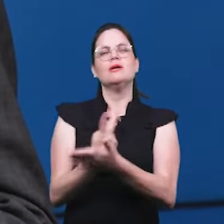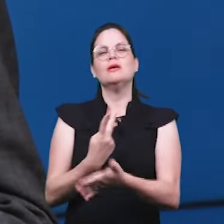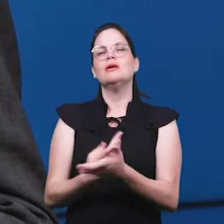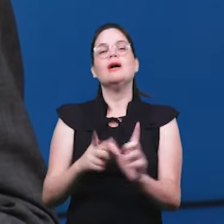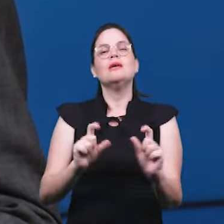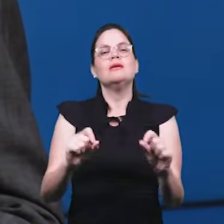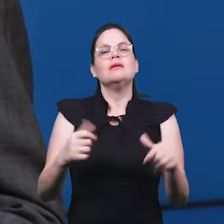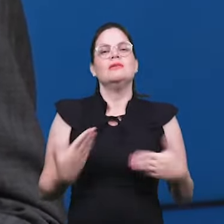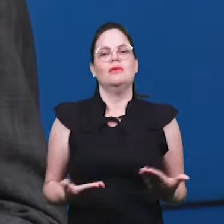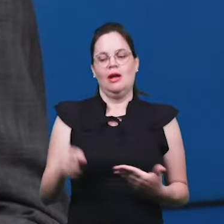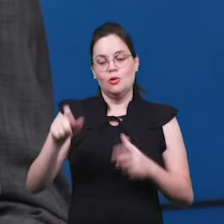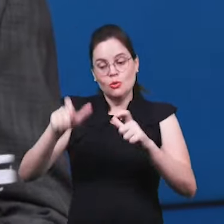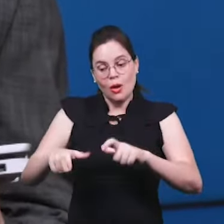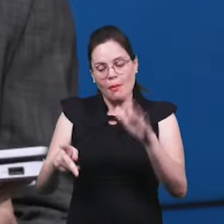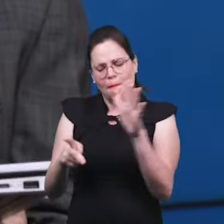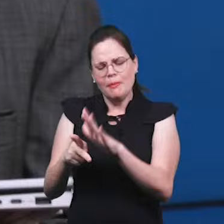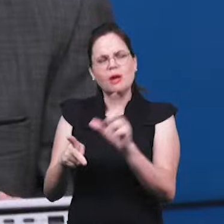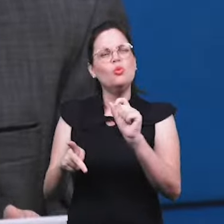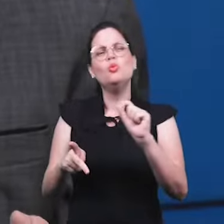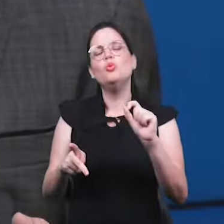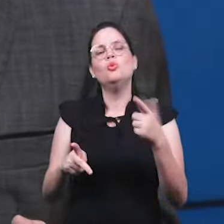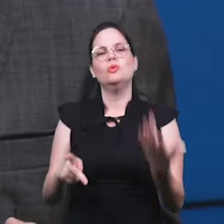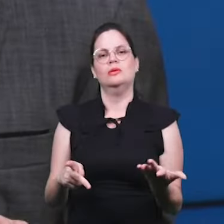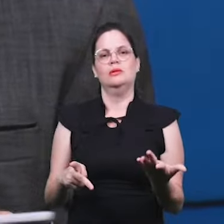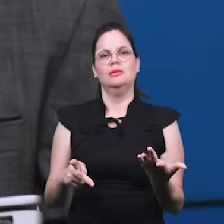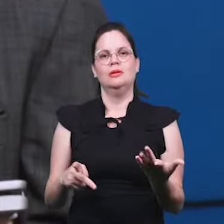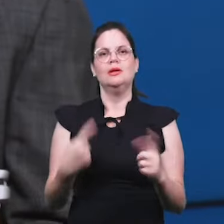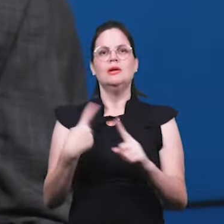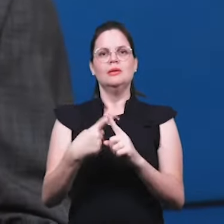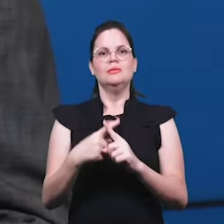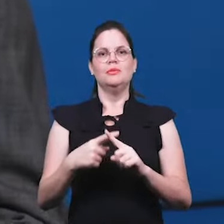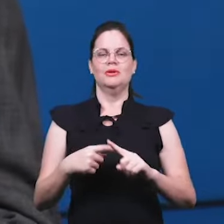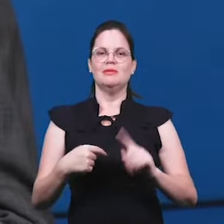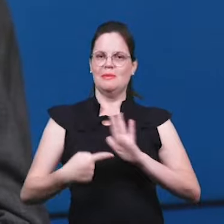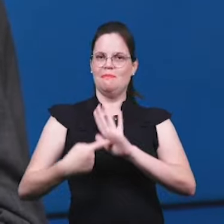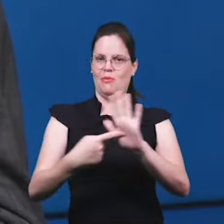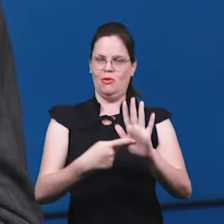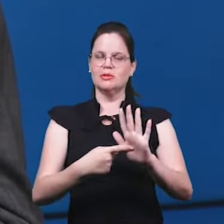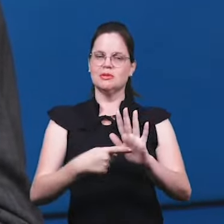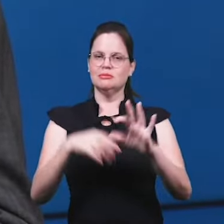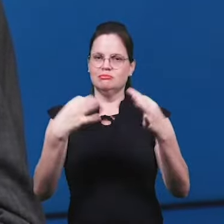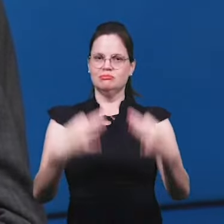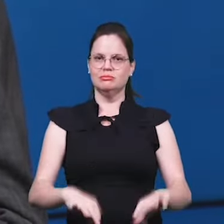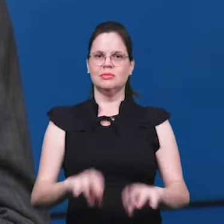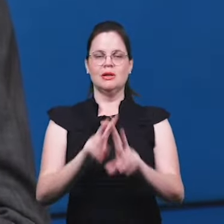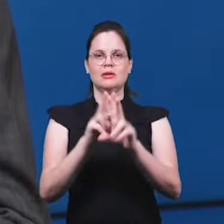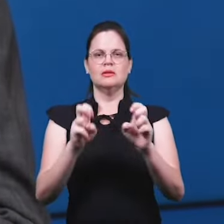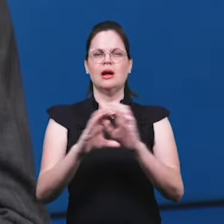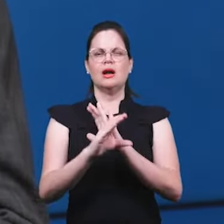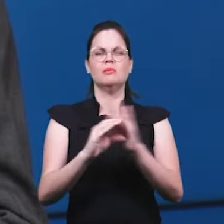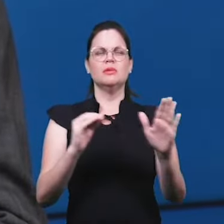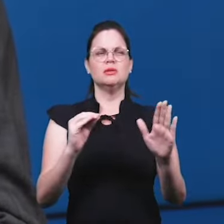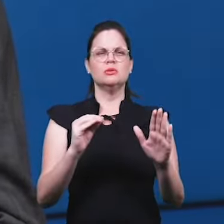ali pela igreja de Pérgamo, segundo exatamente o que nos mostra aqui, o